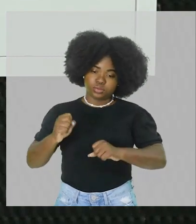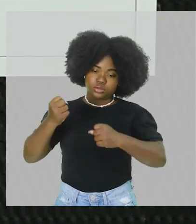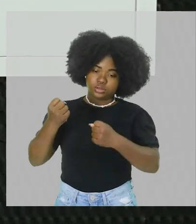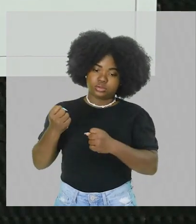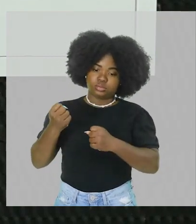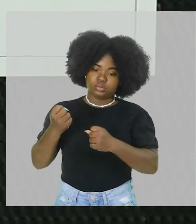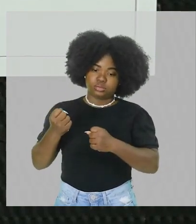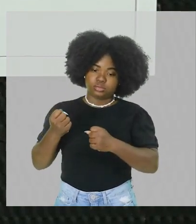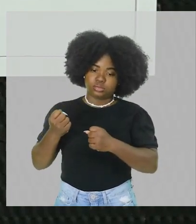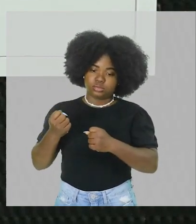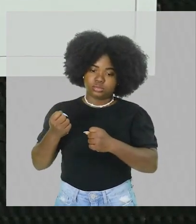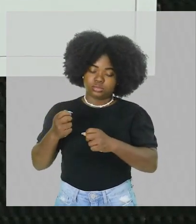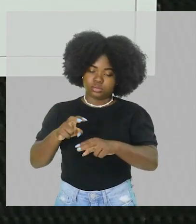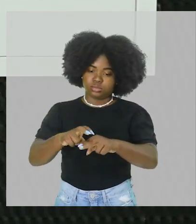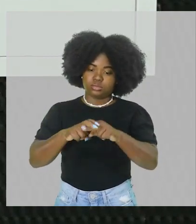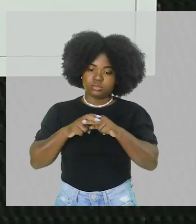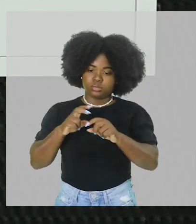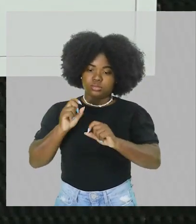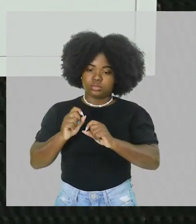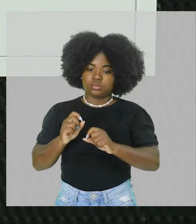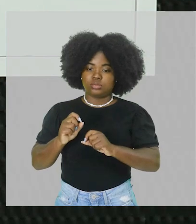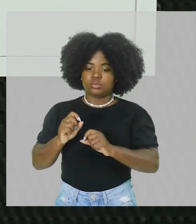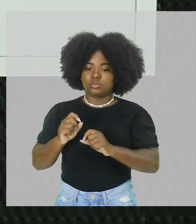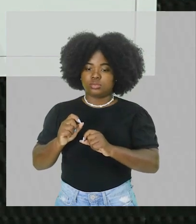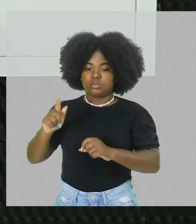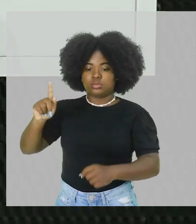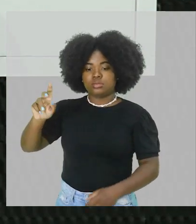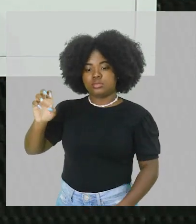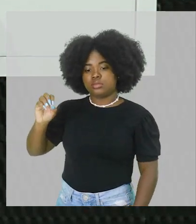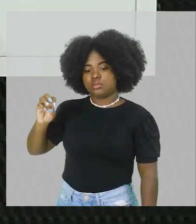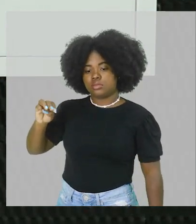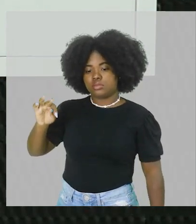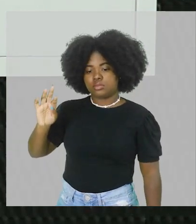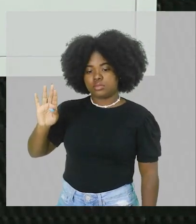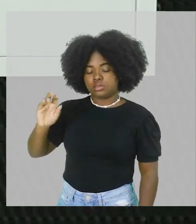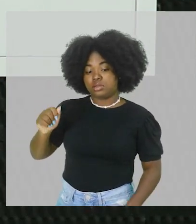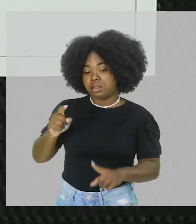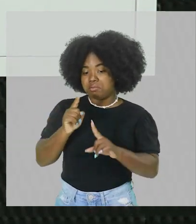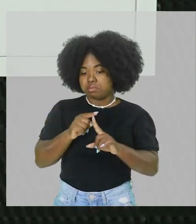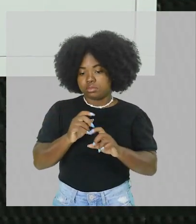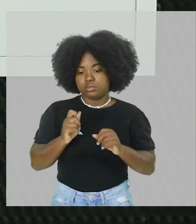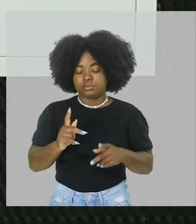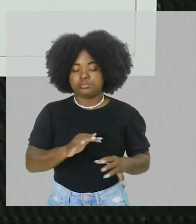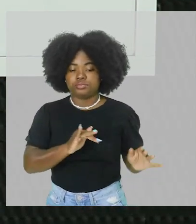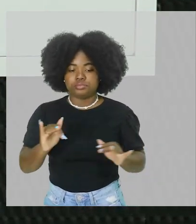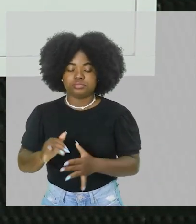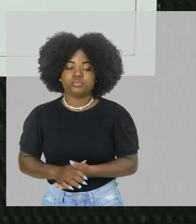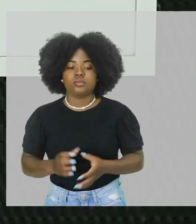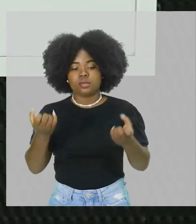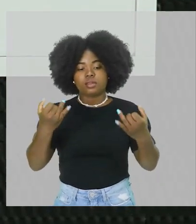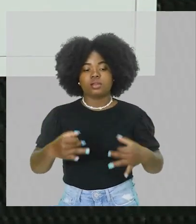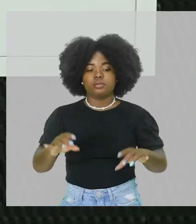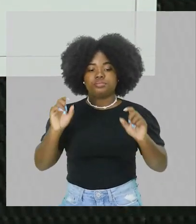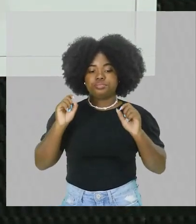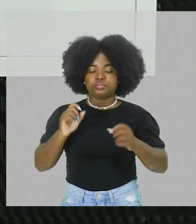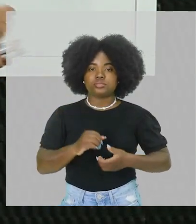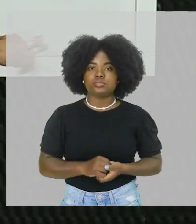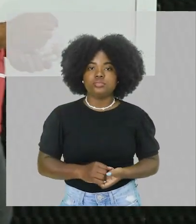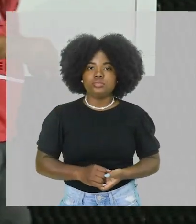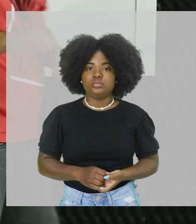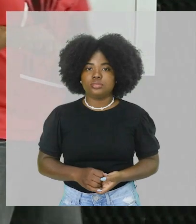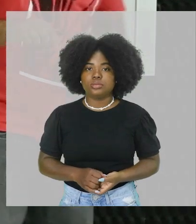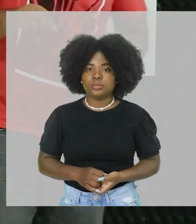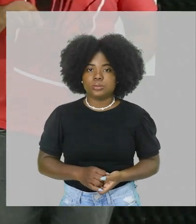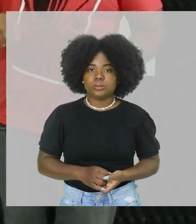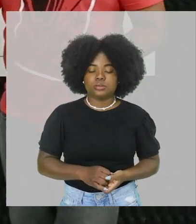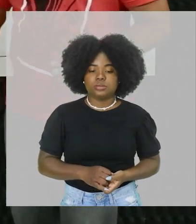conta, né, da sua própria geometria. Tá ok? Bom, então ele diz o seguinte, ó, certo? Que ele